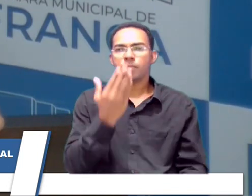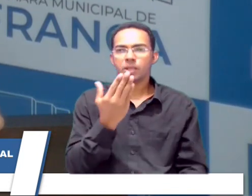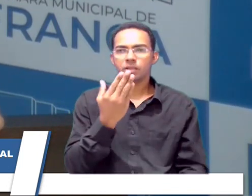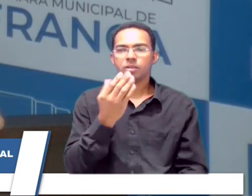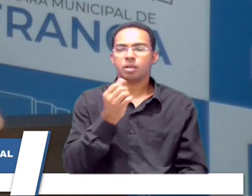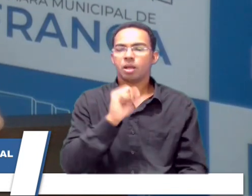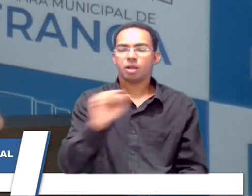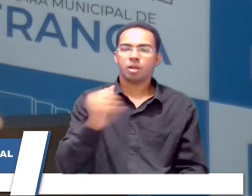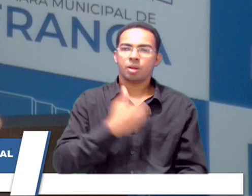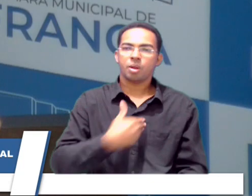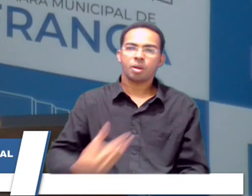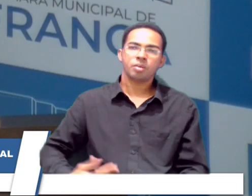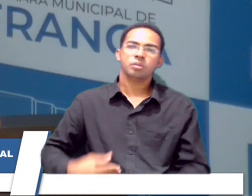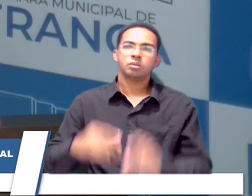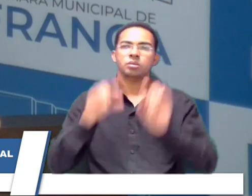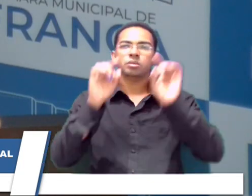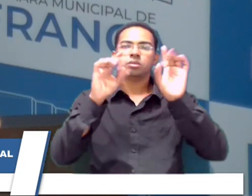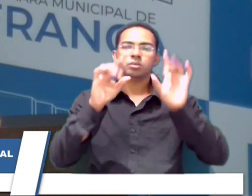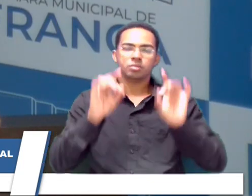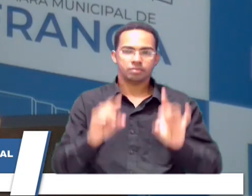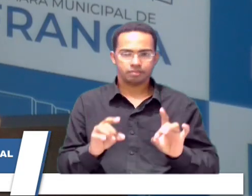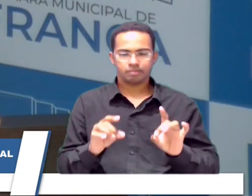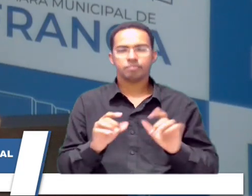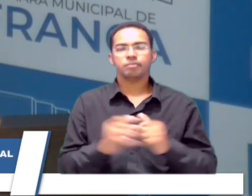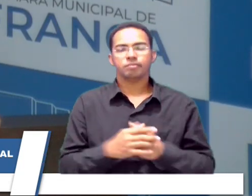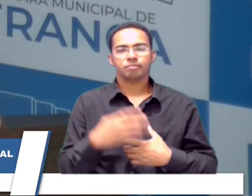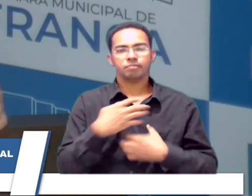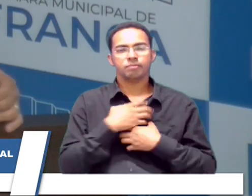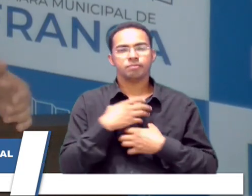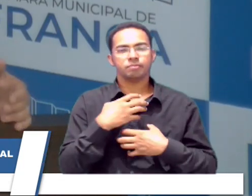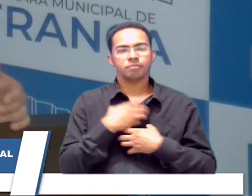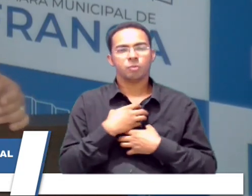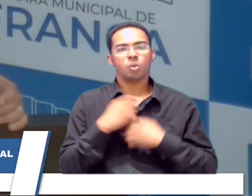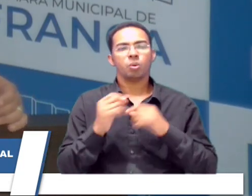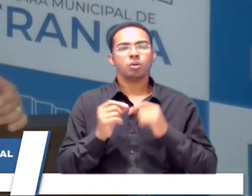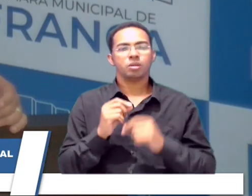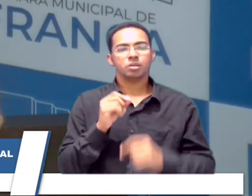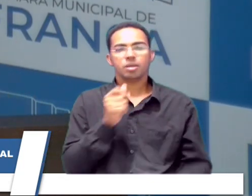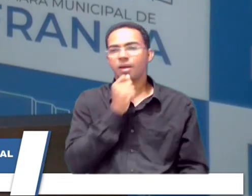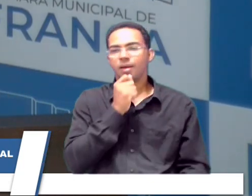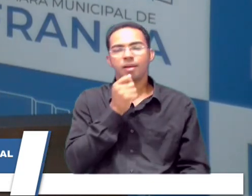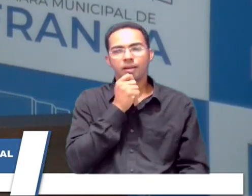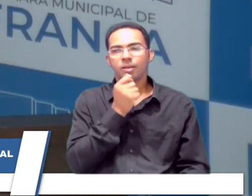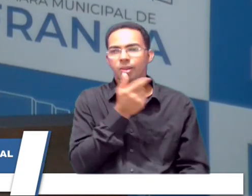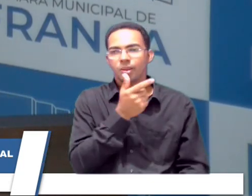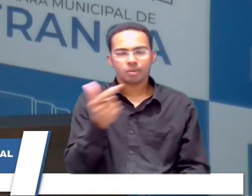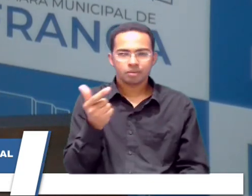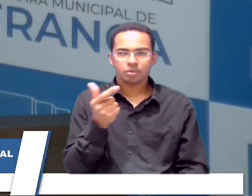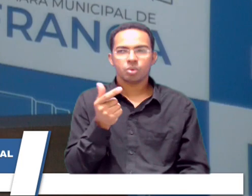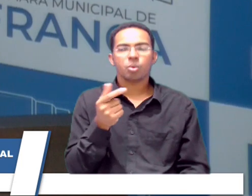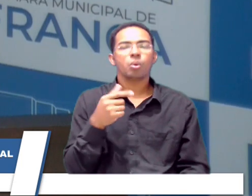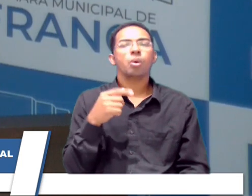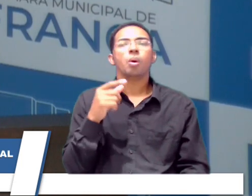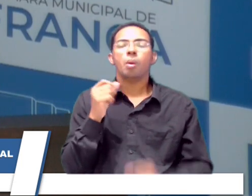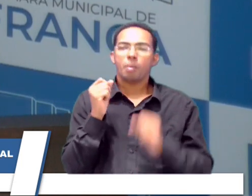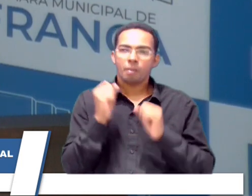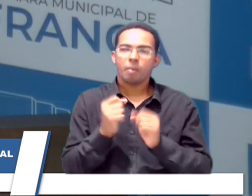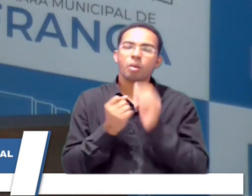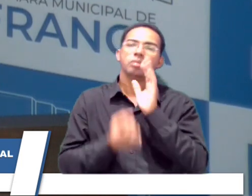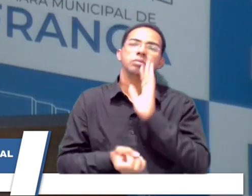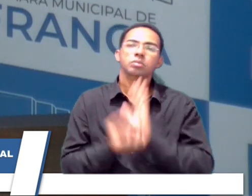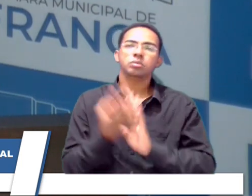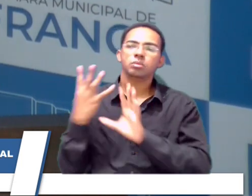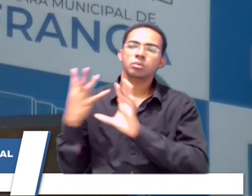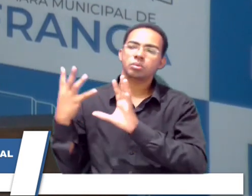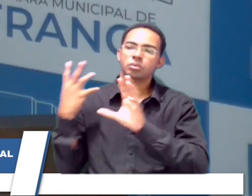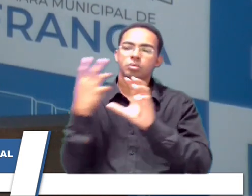Pública em especial, no sentido que, se ainda não existe, de que possa fazer um levantamento